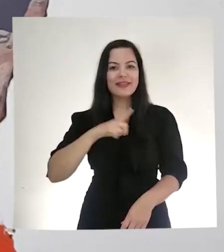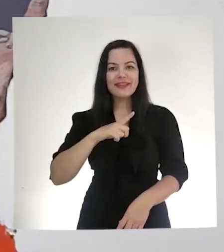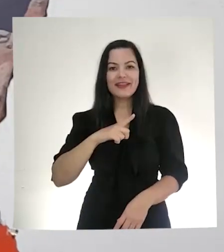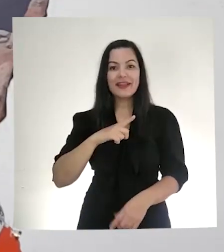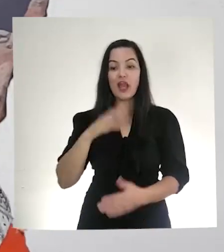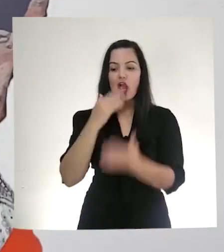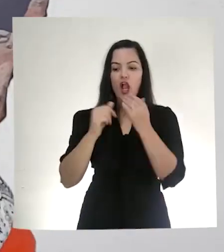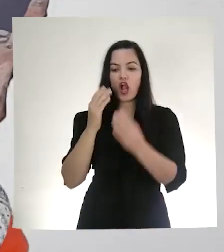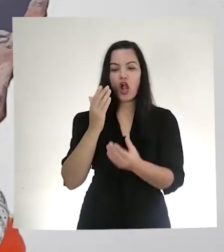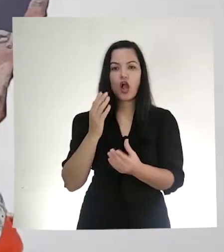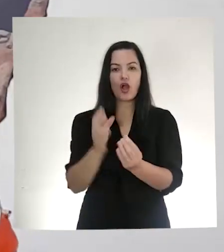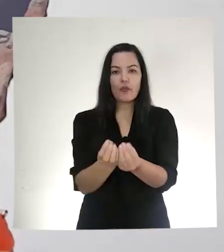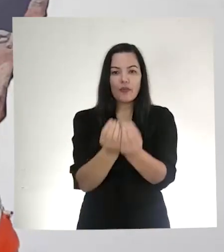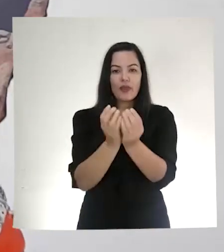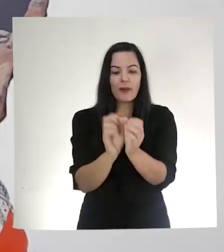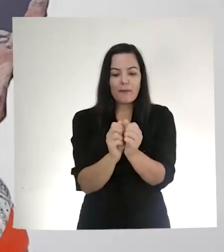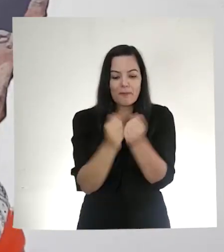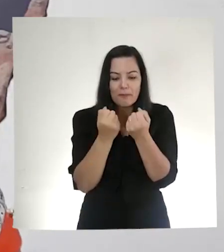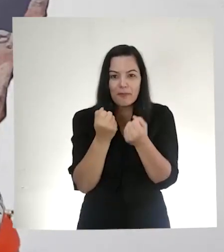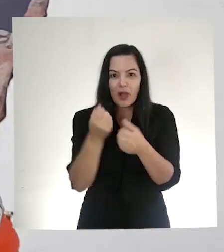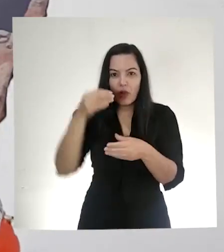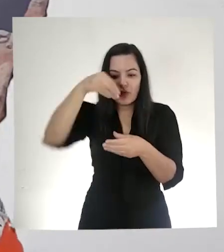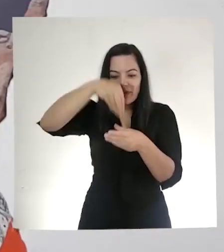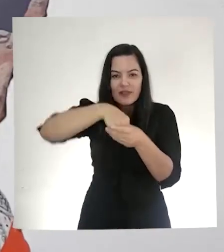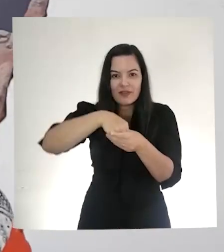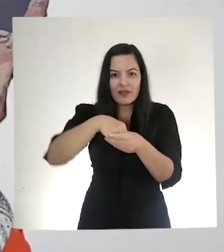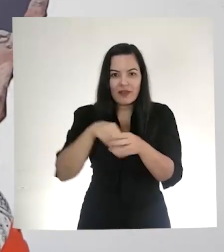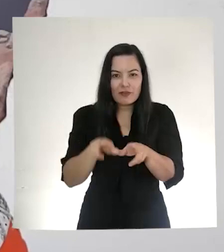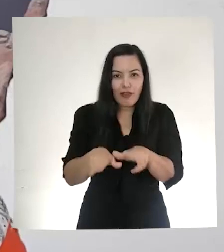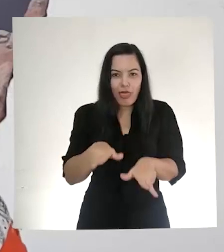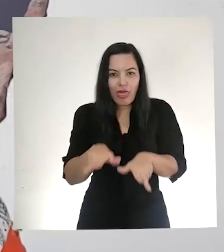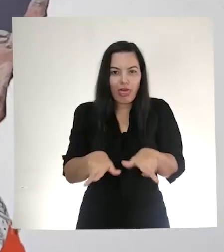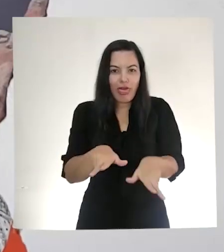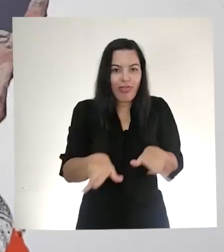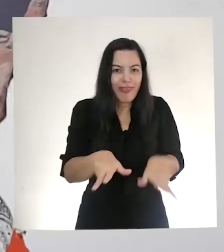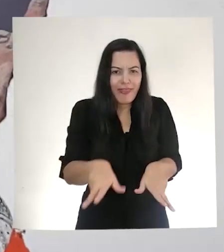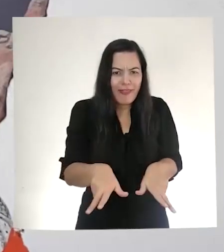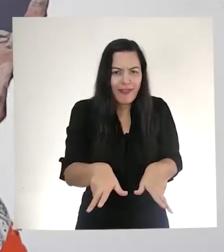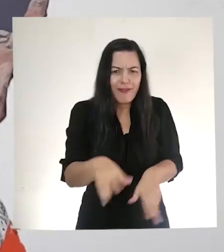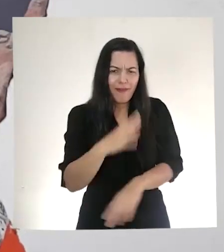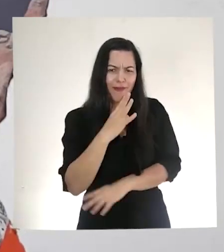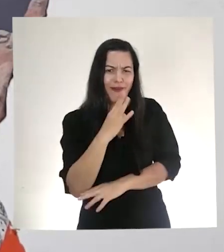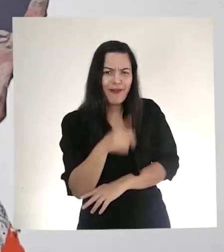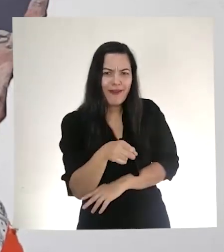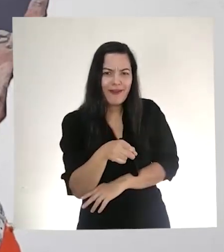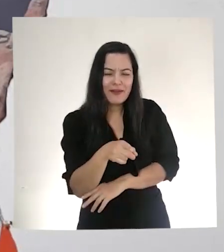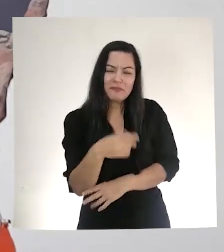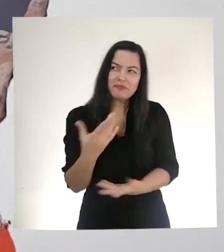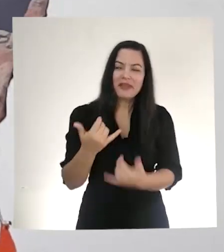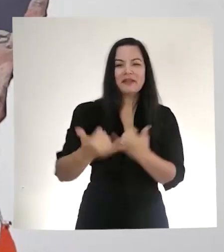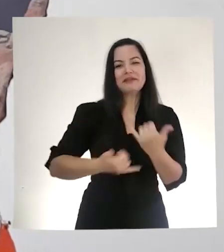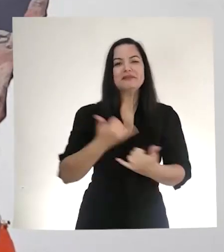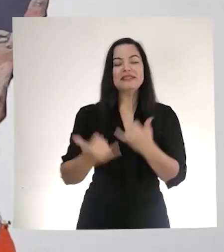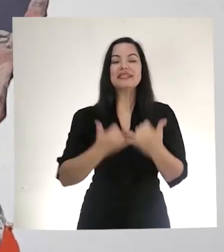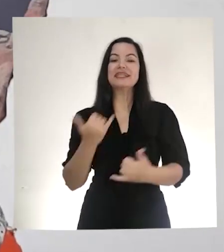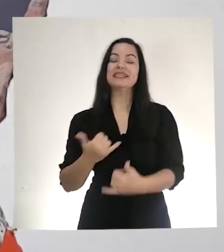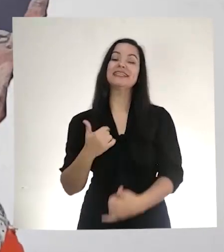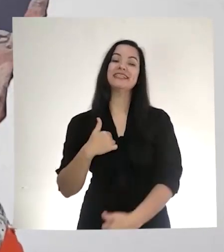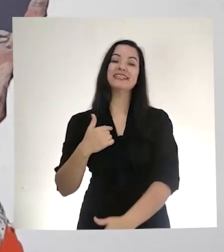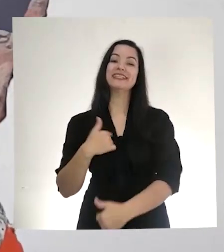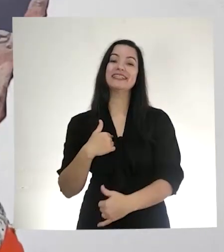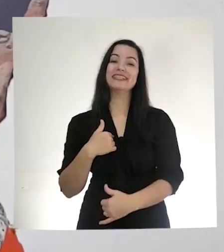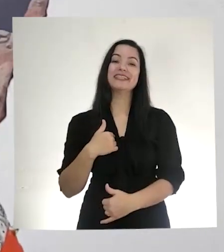falar? Então, esse jogo, essa brincadeira que nós podemos fazer com as palavras, do jeito que eu acabei